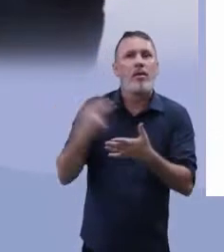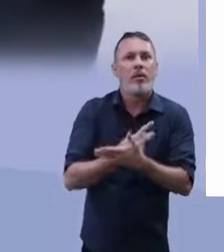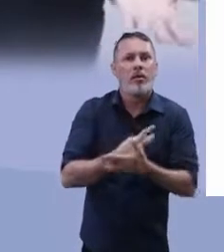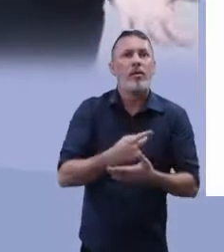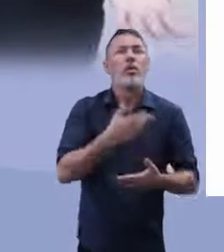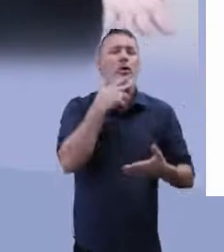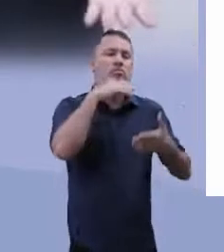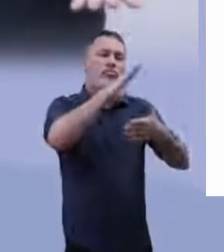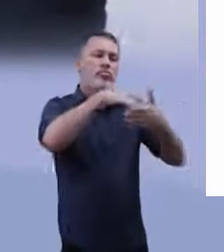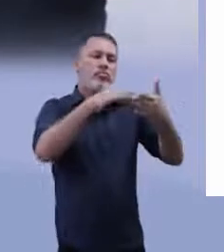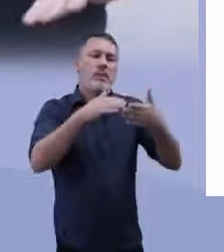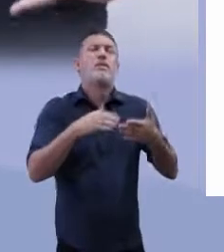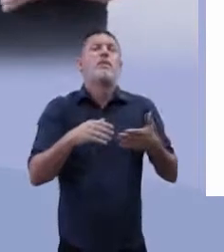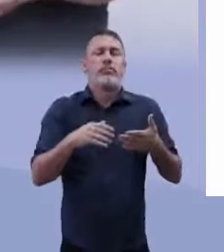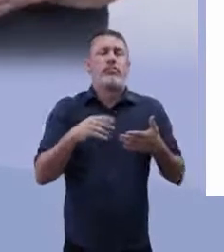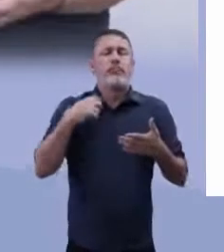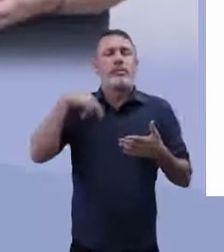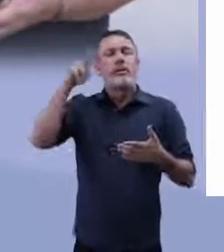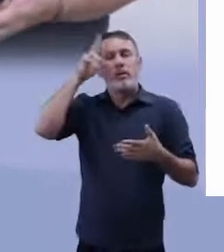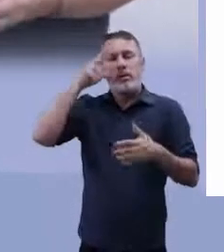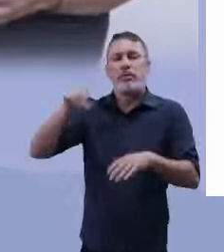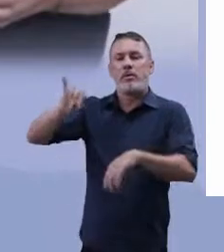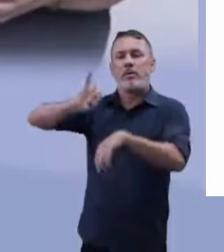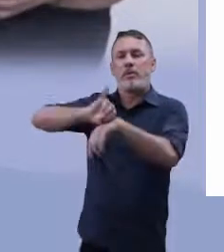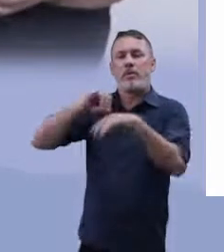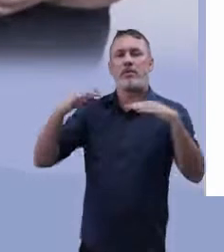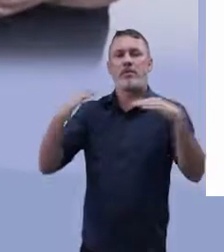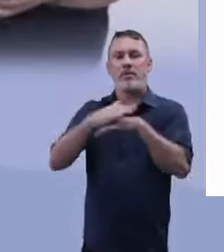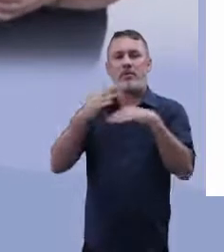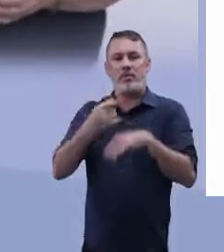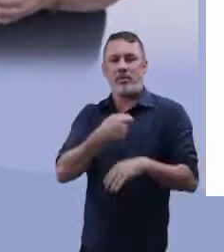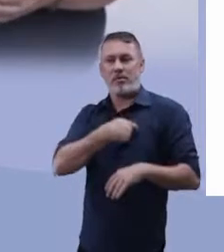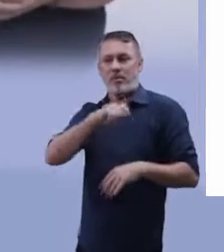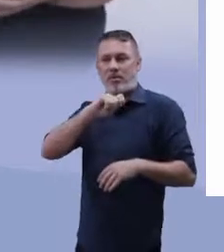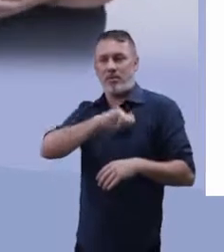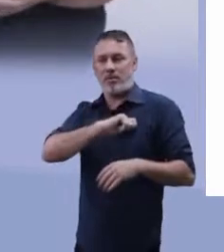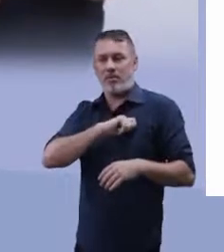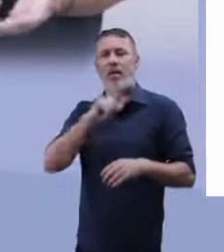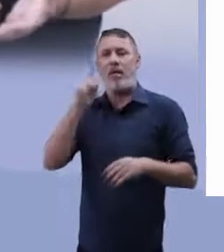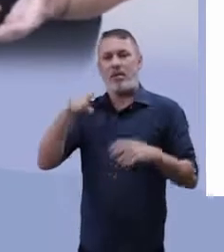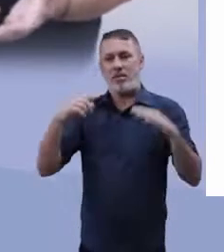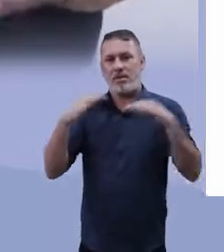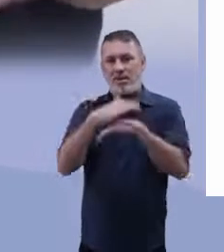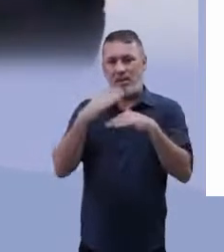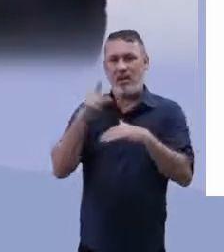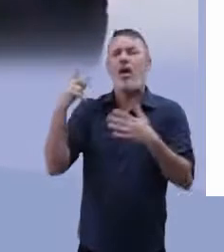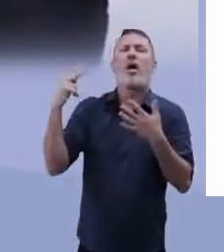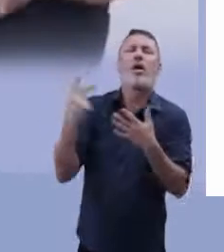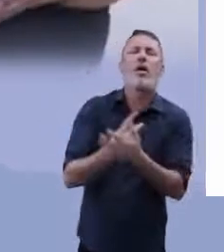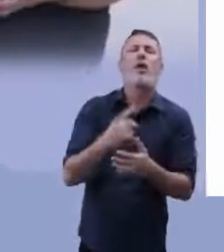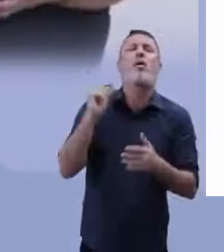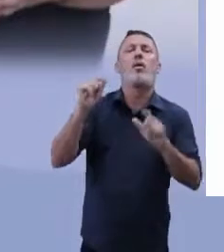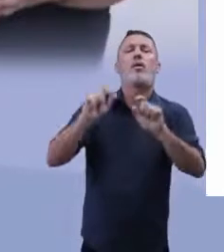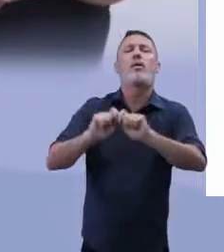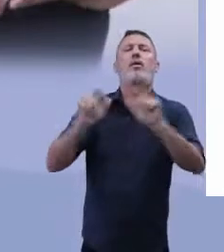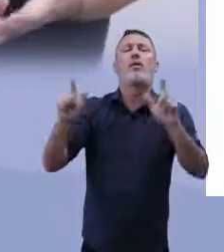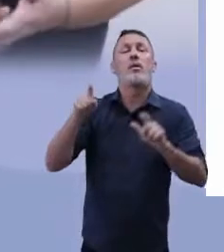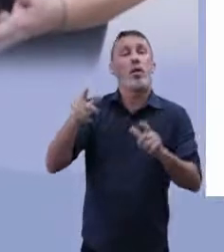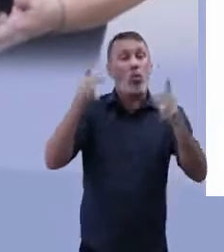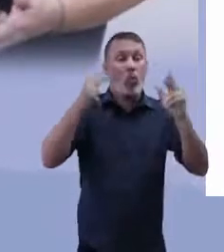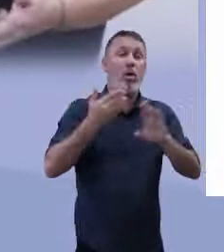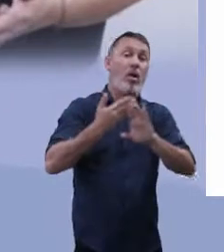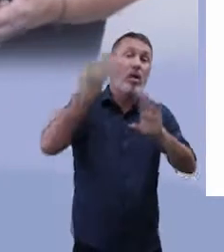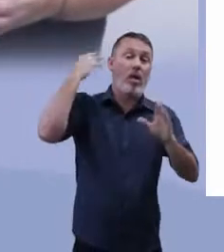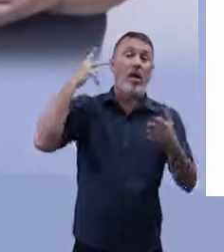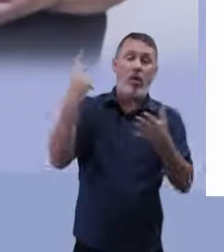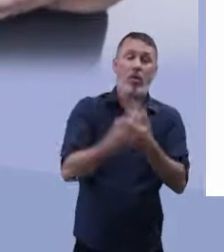e essa homenagem foi feita a Guernica, a cidade espanhola cidade basca, que vai sofrer